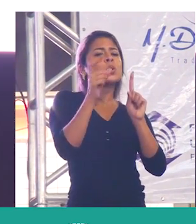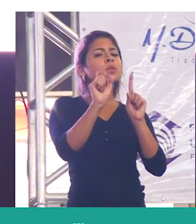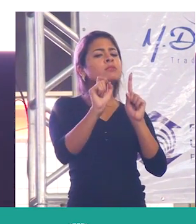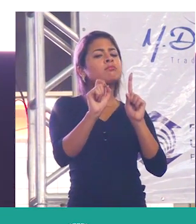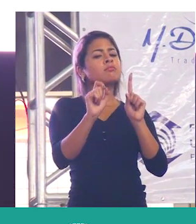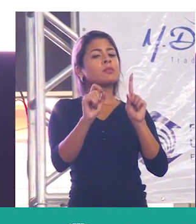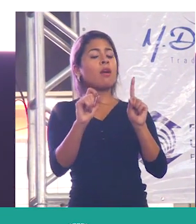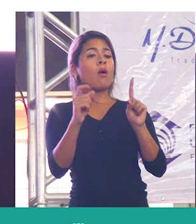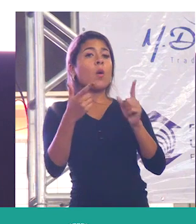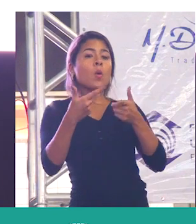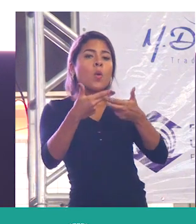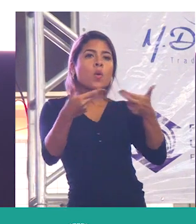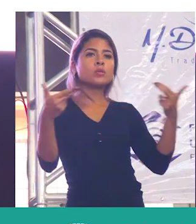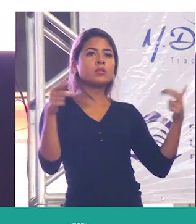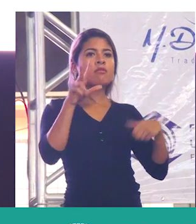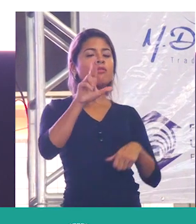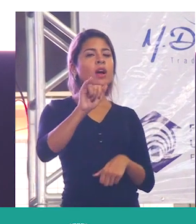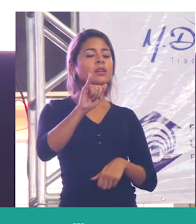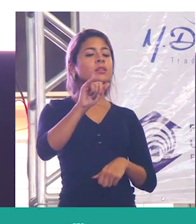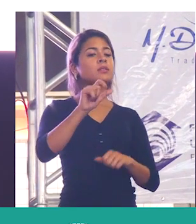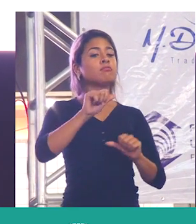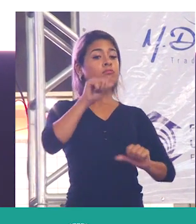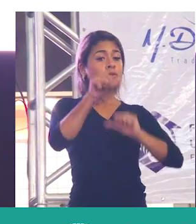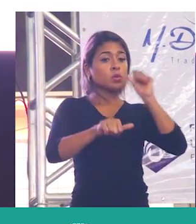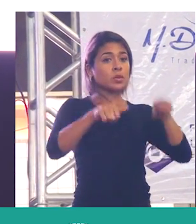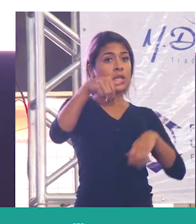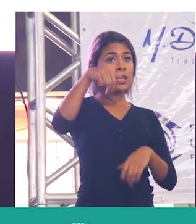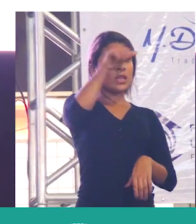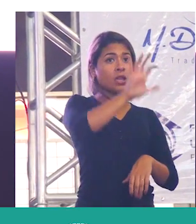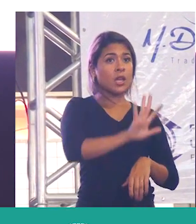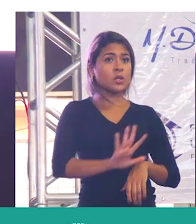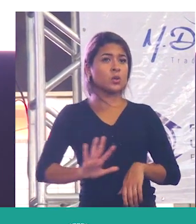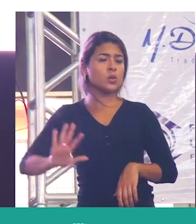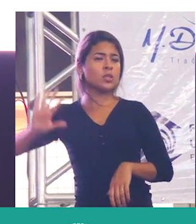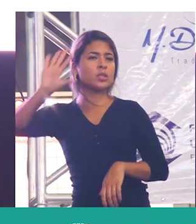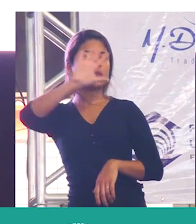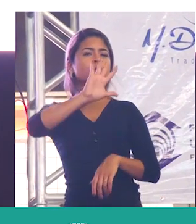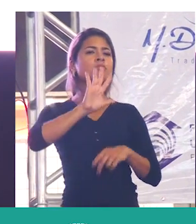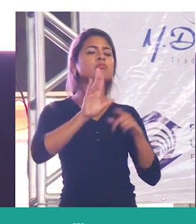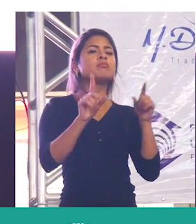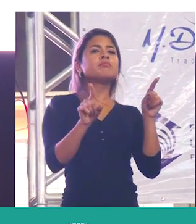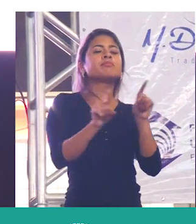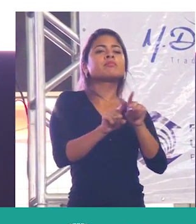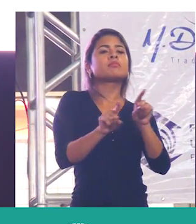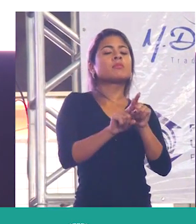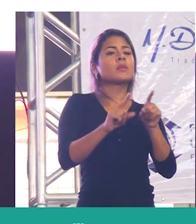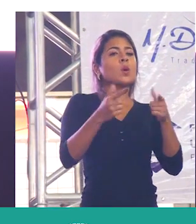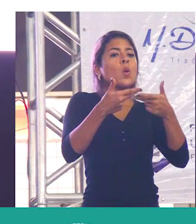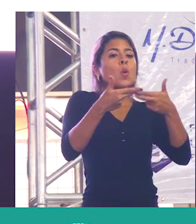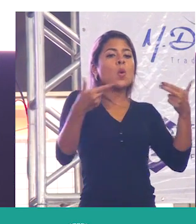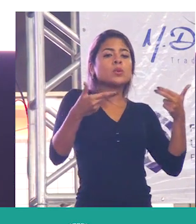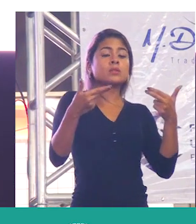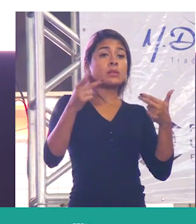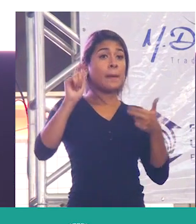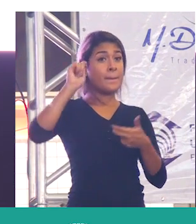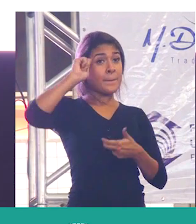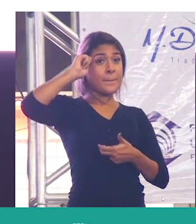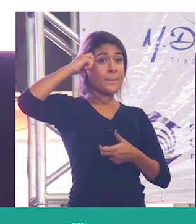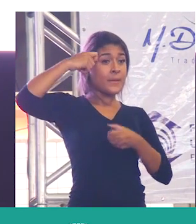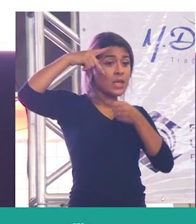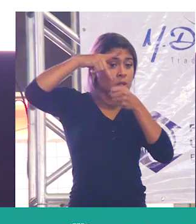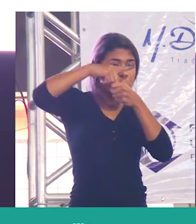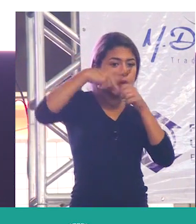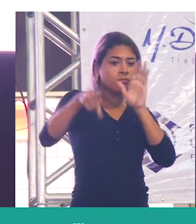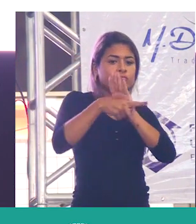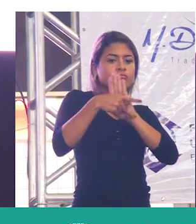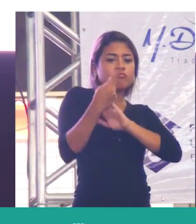coisas, ia nacionalizar e estatizar todo o petróleo no Brasil, para que com